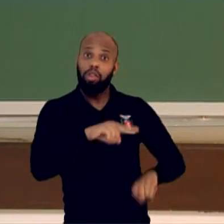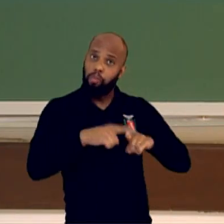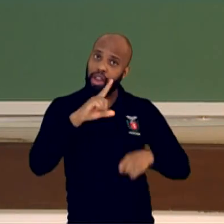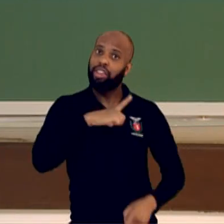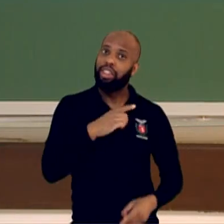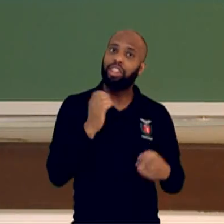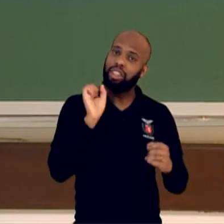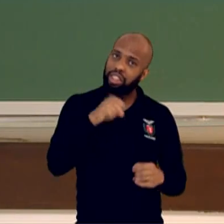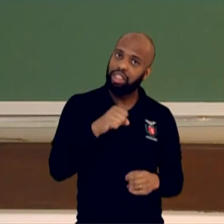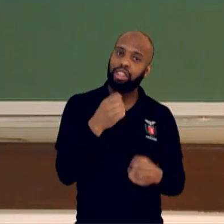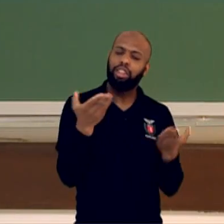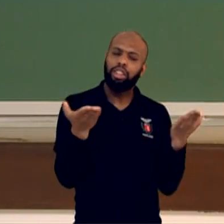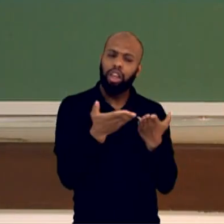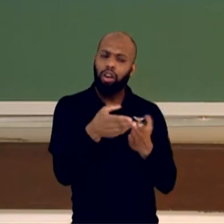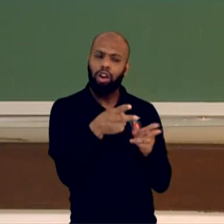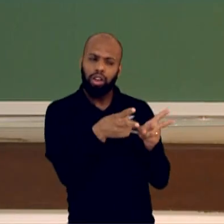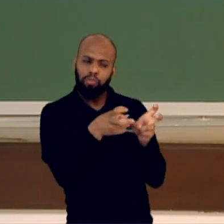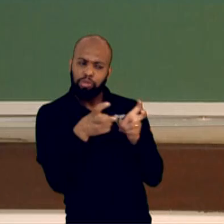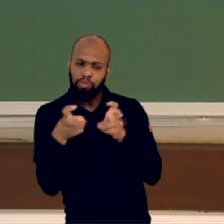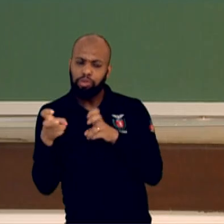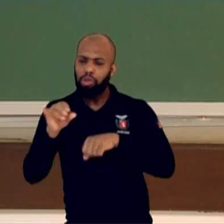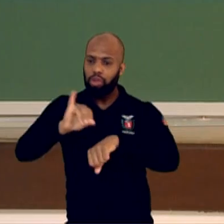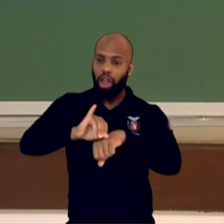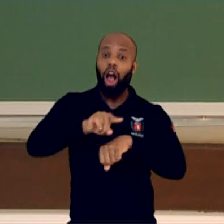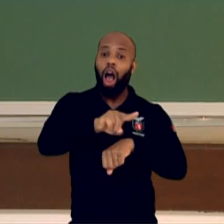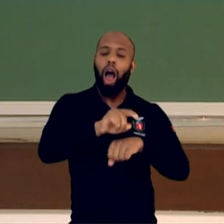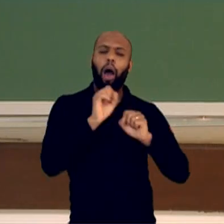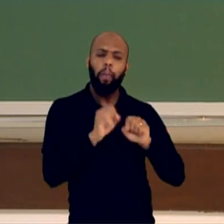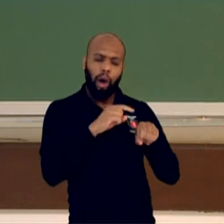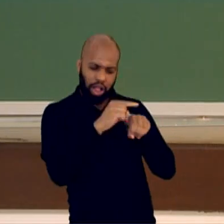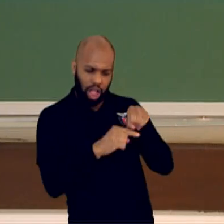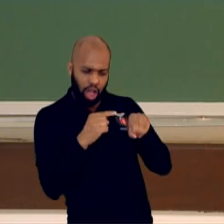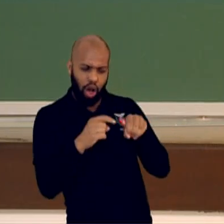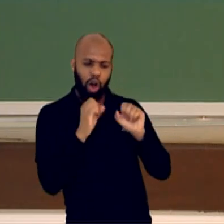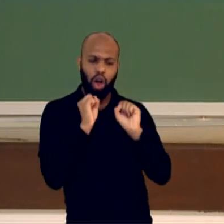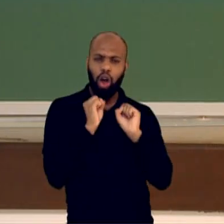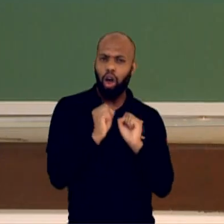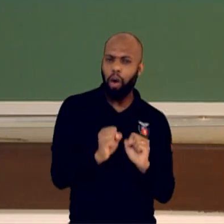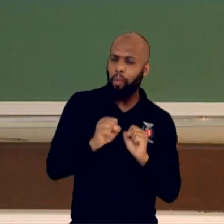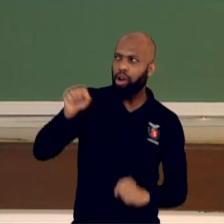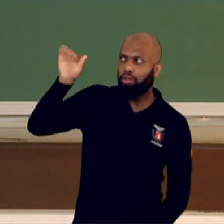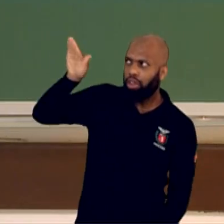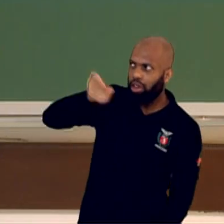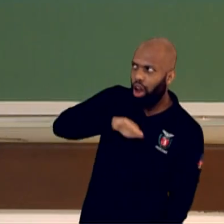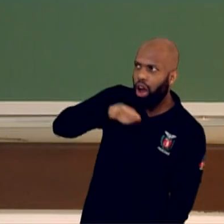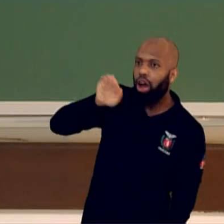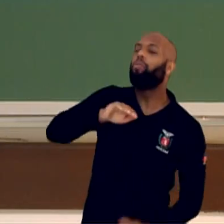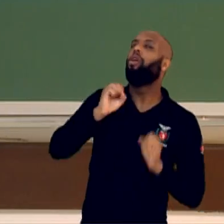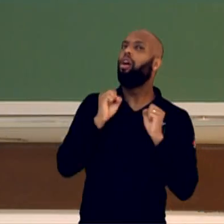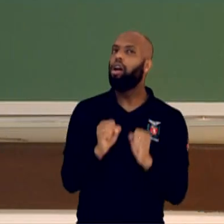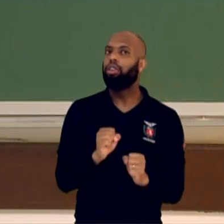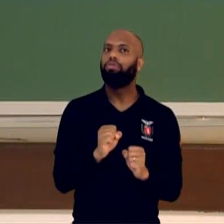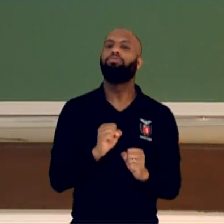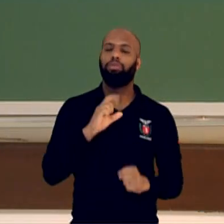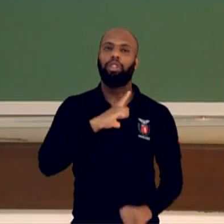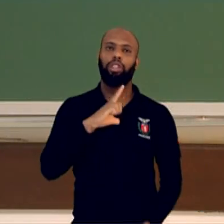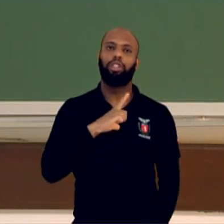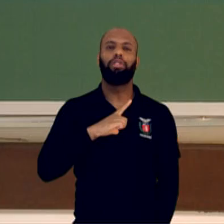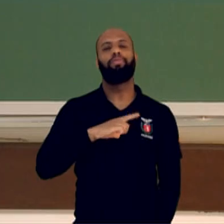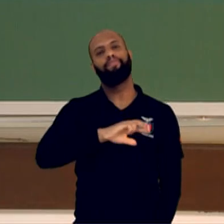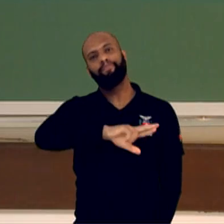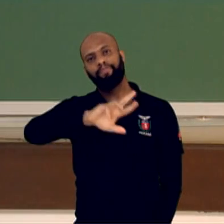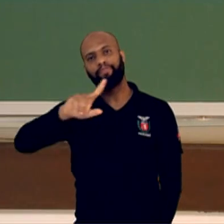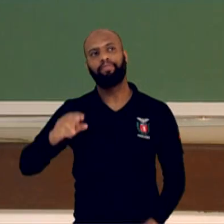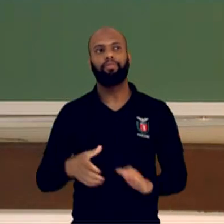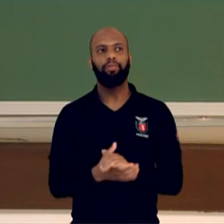vocês começam a olhar melhor os objetos e, isso aqui pode ser uma roda, isso aqui pode ser um plano inclinado, né? E acontece, a gente tem muito